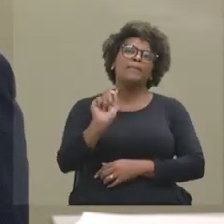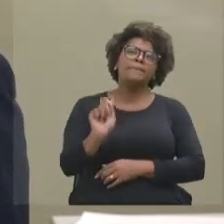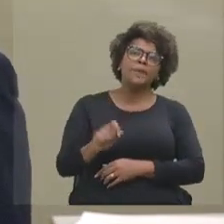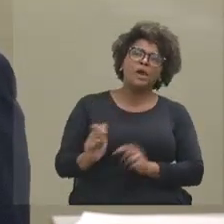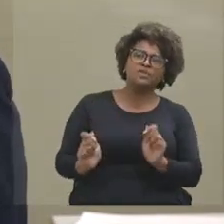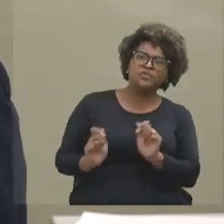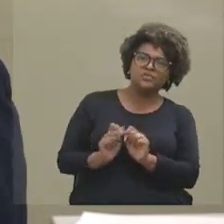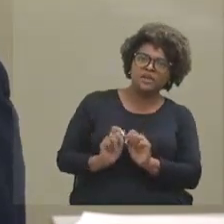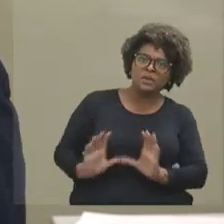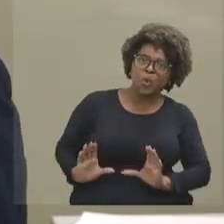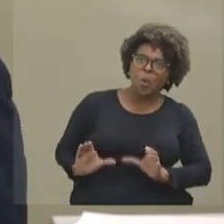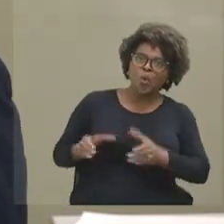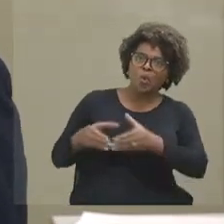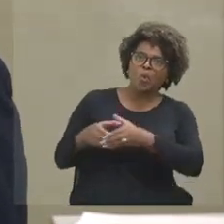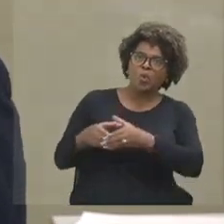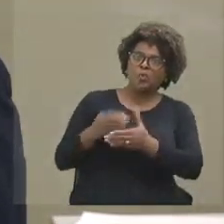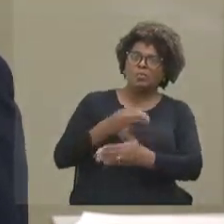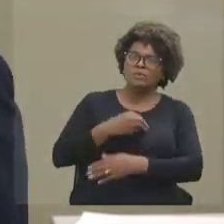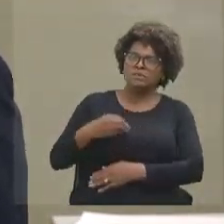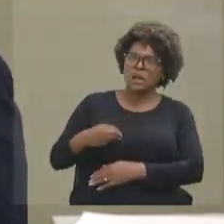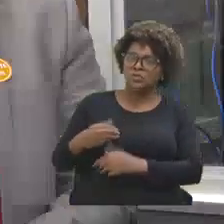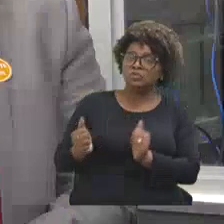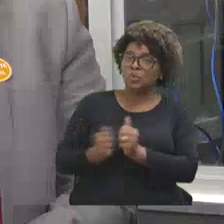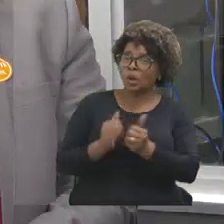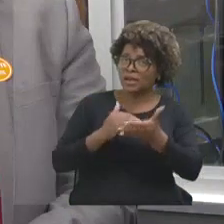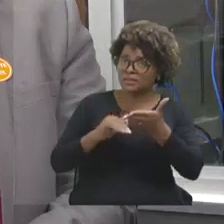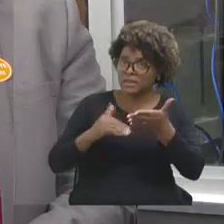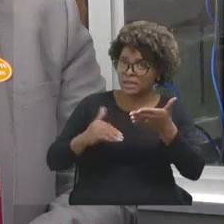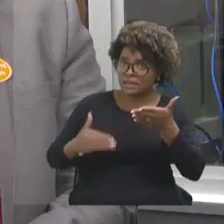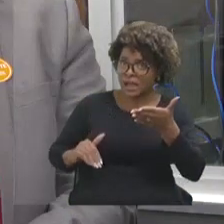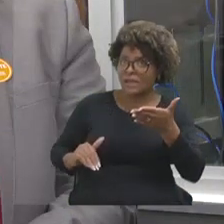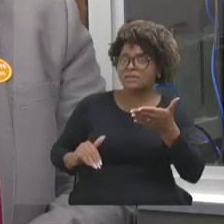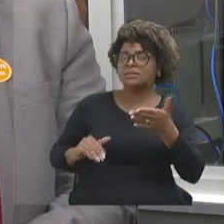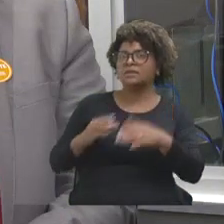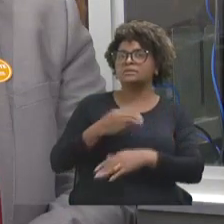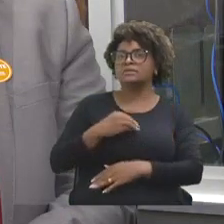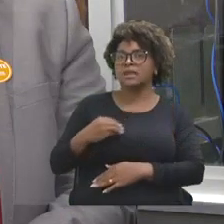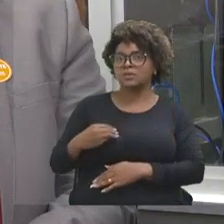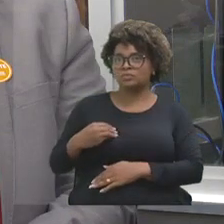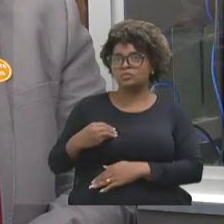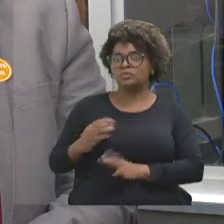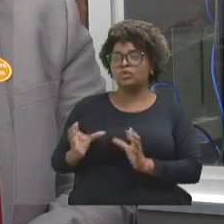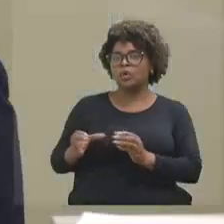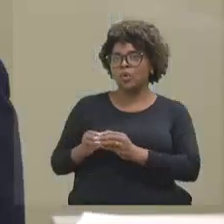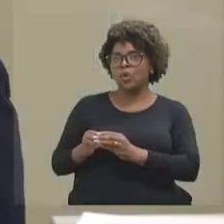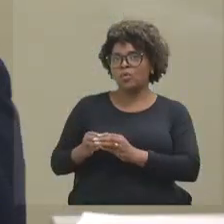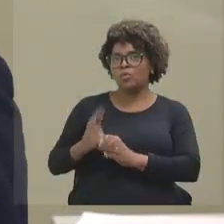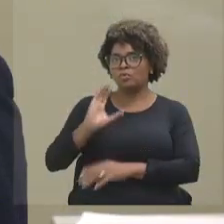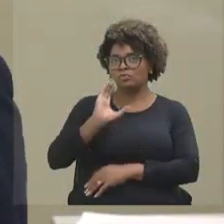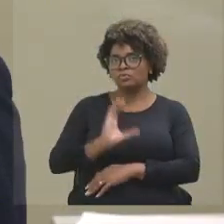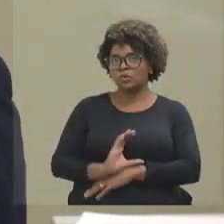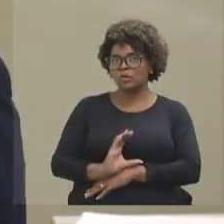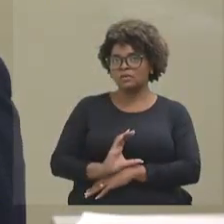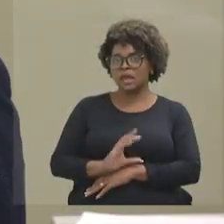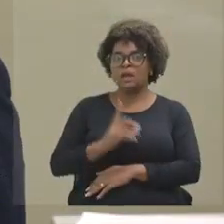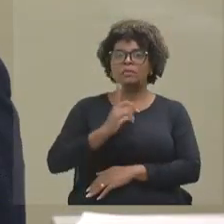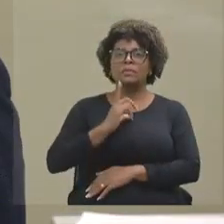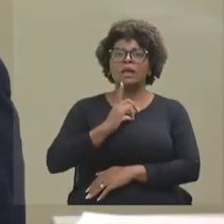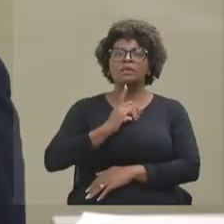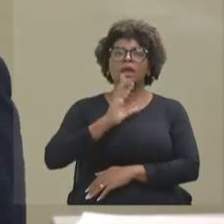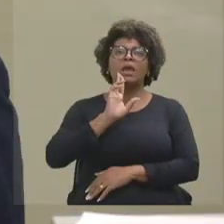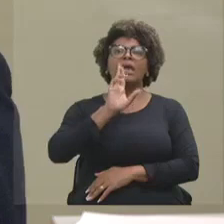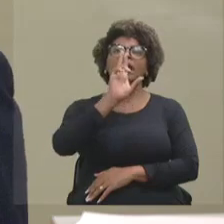com a comissão de saúde com a Secretaria Estadual de Saúde com conselho para a gente poder trazer resultados para